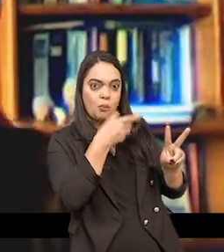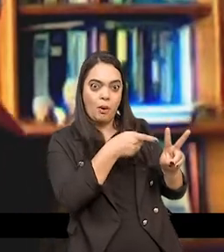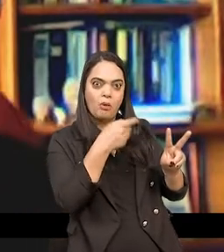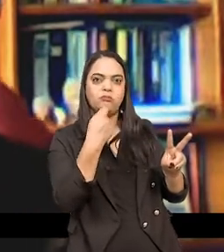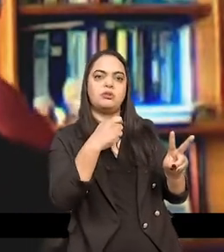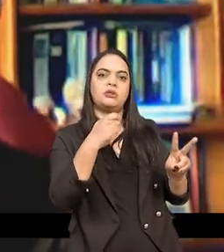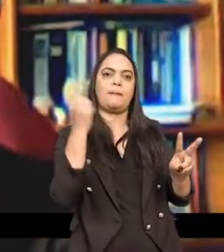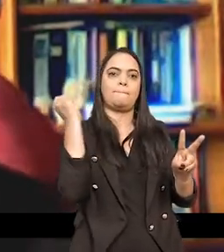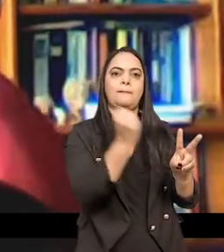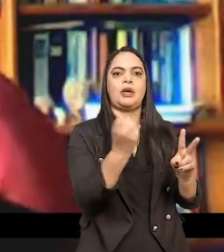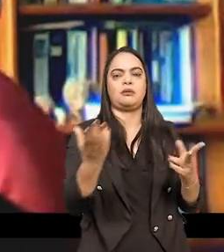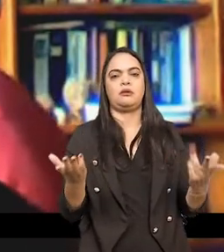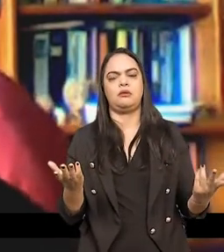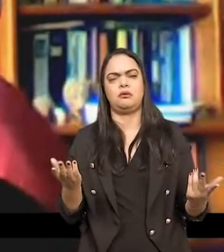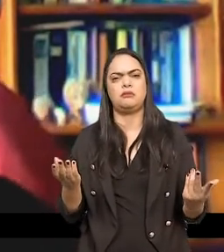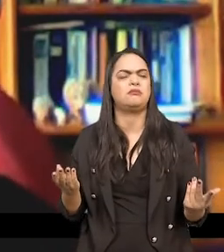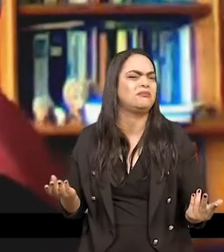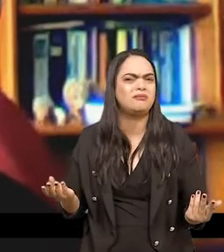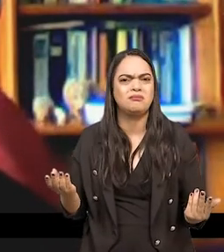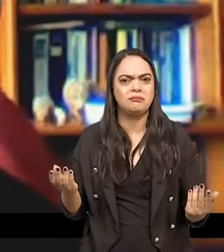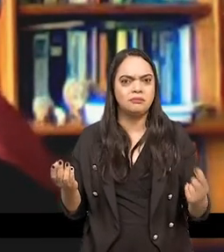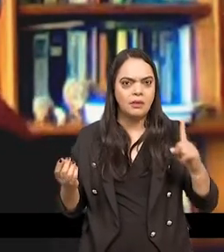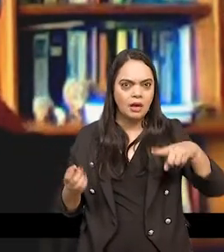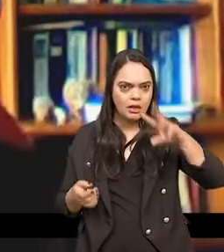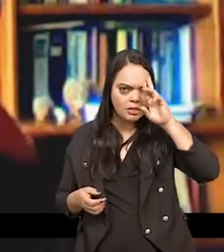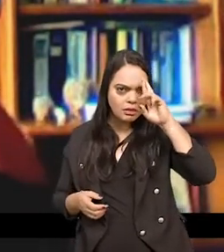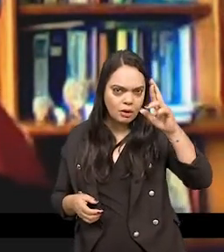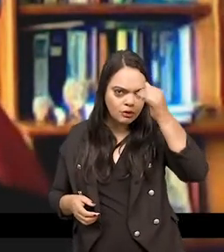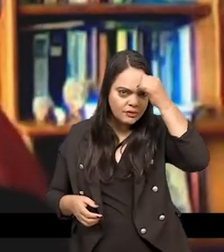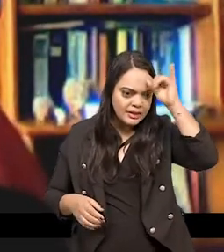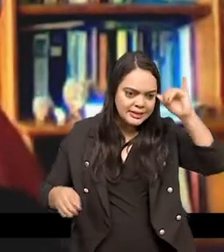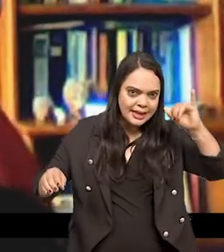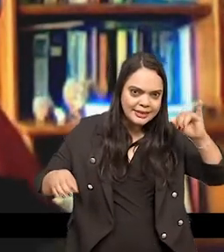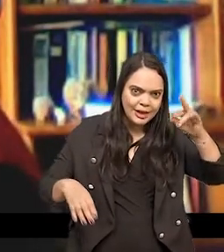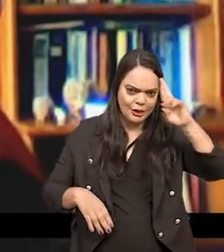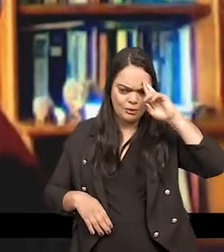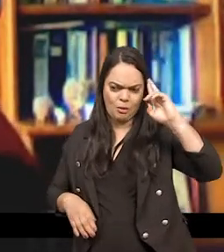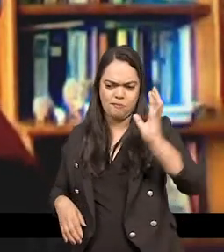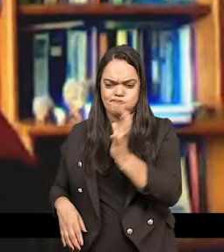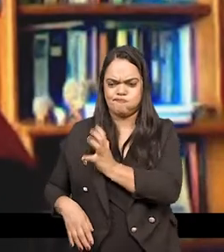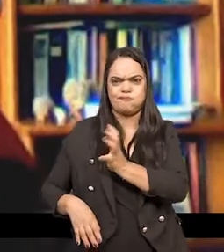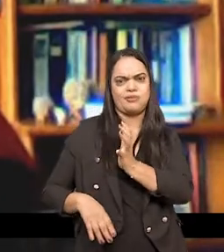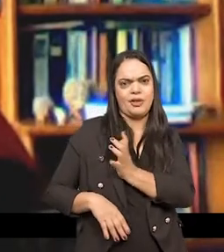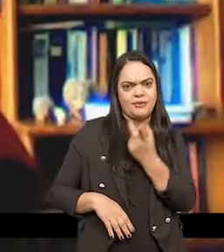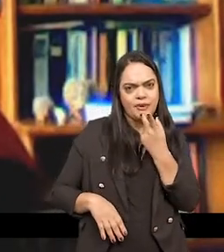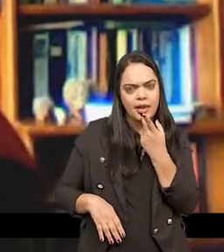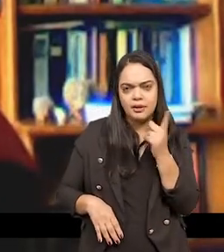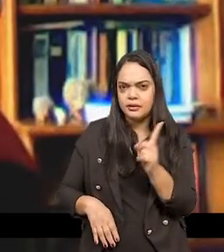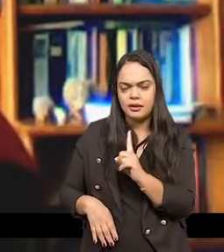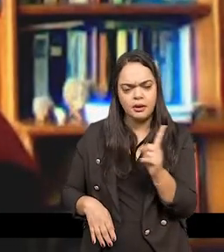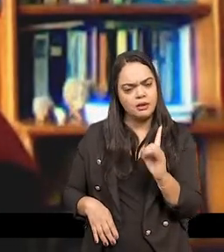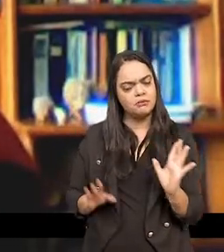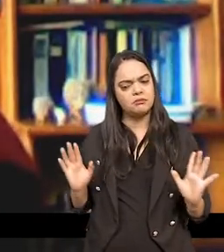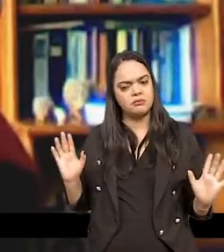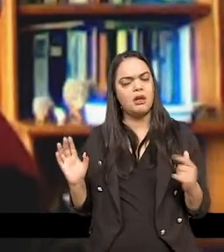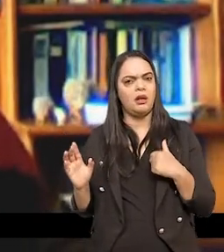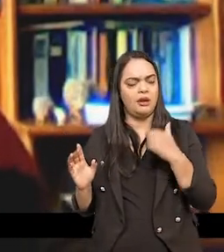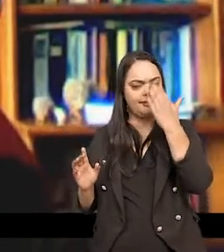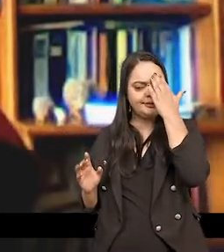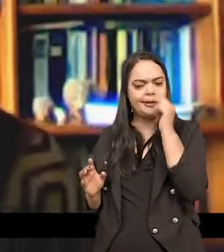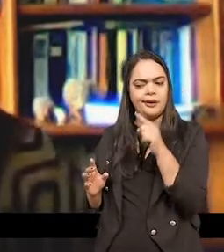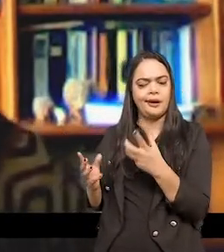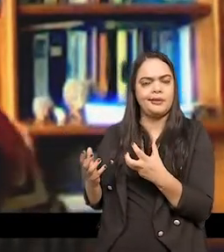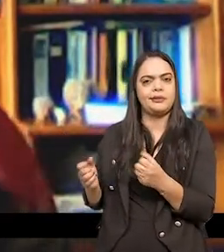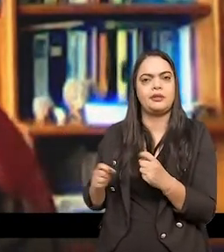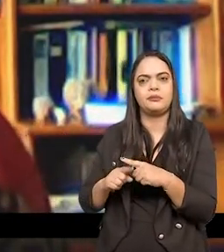é o grande latifundiário que diz isso. Quando ele dizia isso, eu até aceitava. Mas eu tinha uma